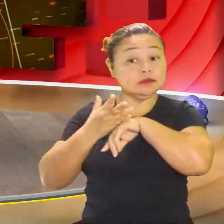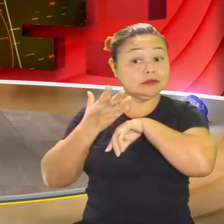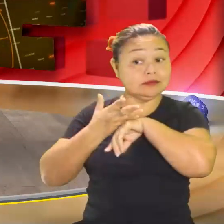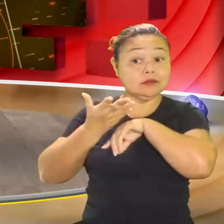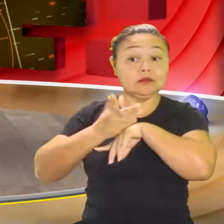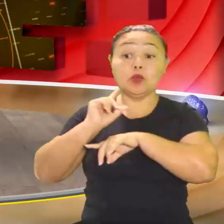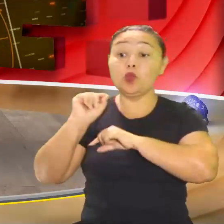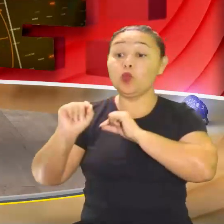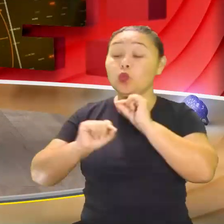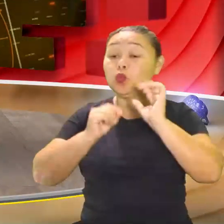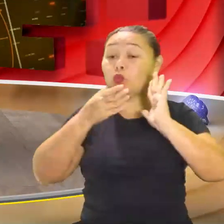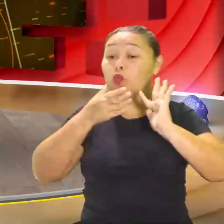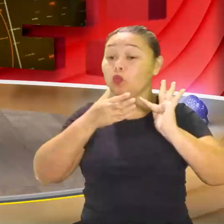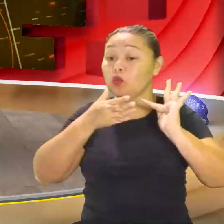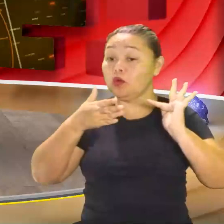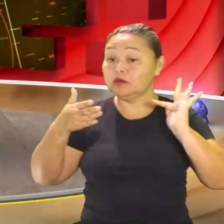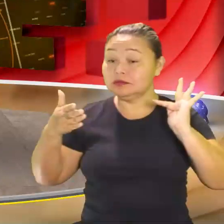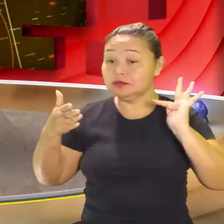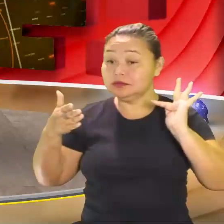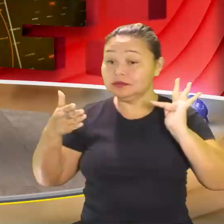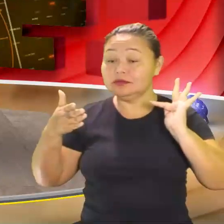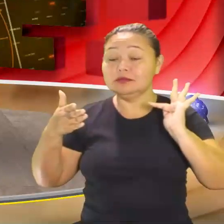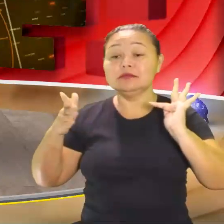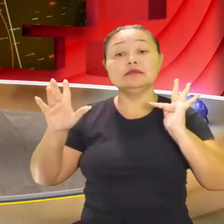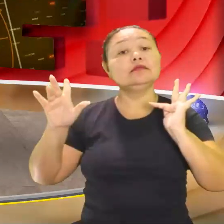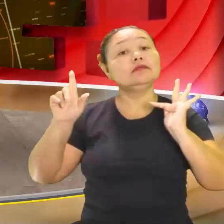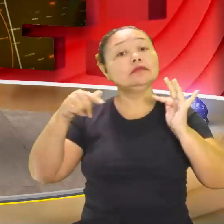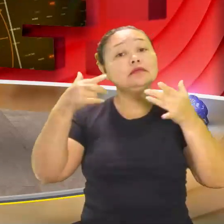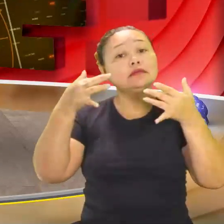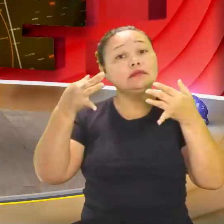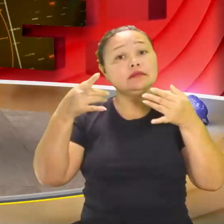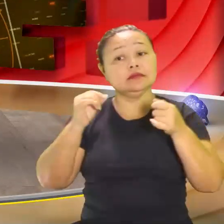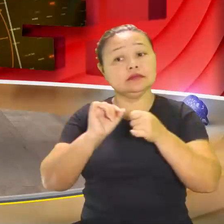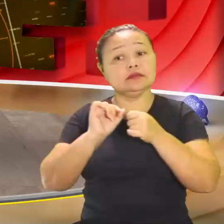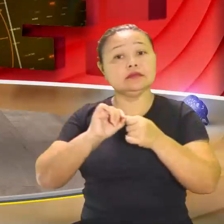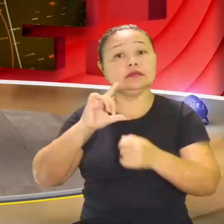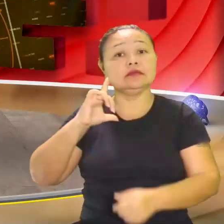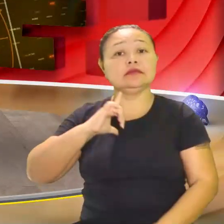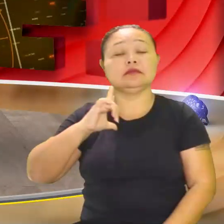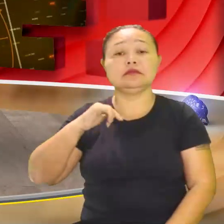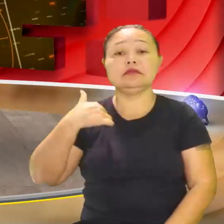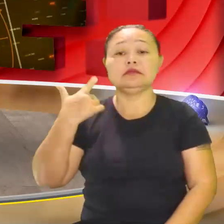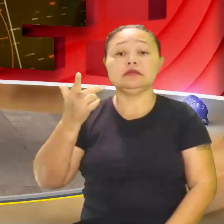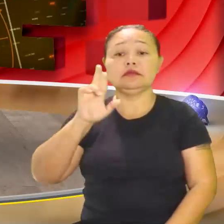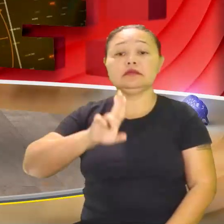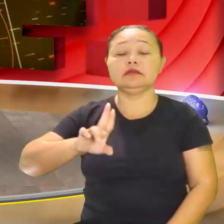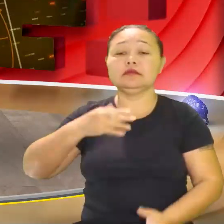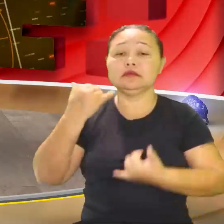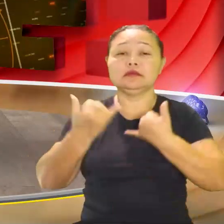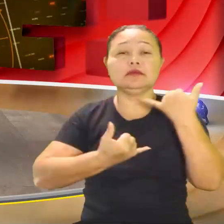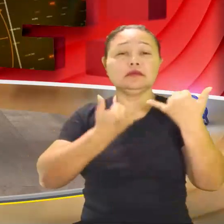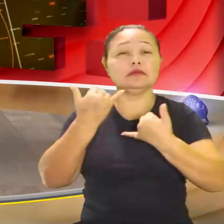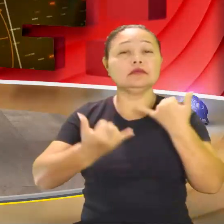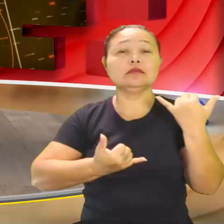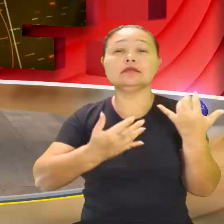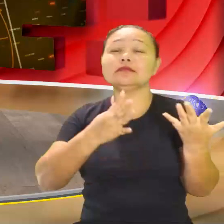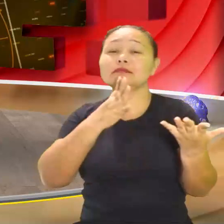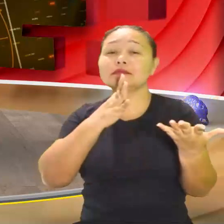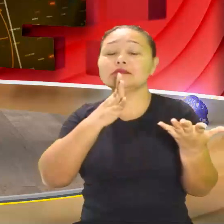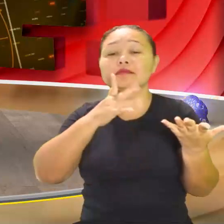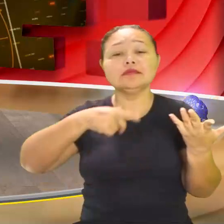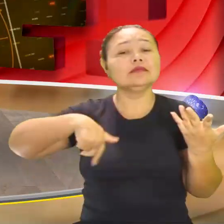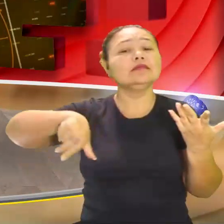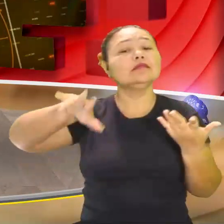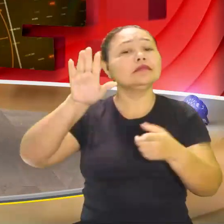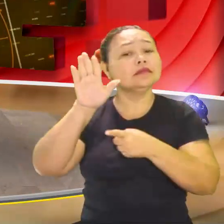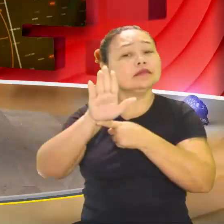que é um módulo, né? E vai ter outro detalhe também, tem uma aplicação do módulo, que é numa brincadeira muito conhecida,